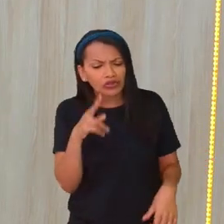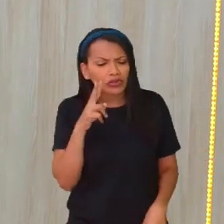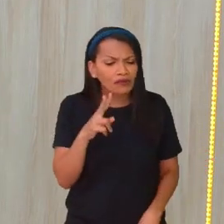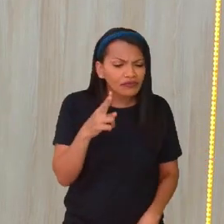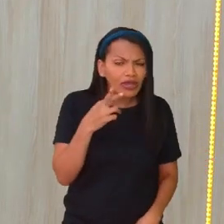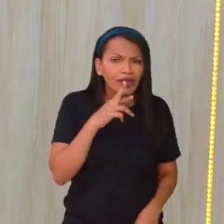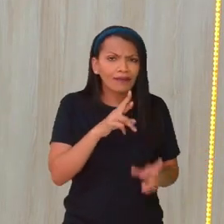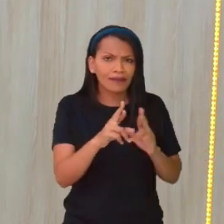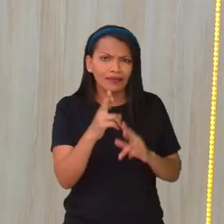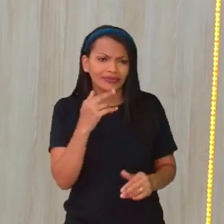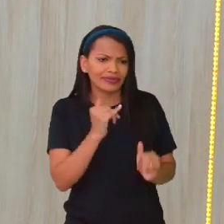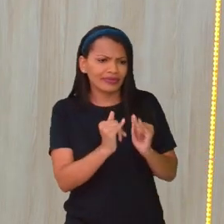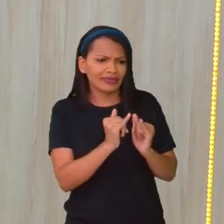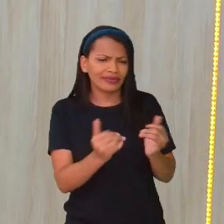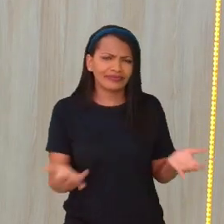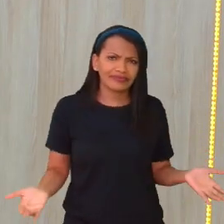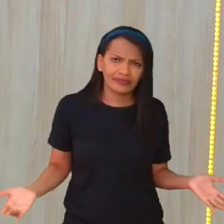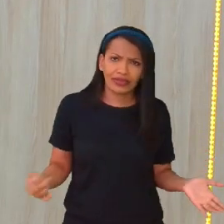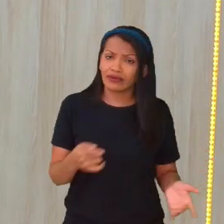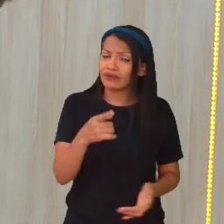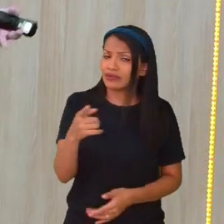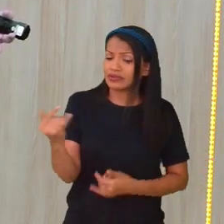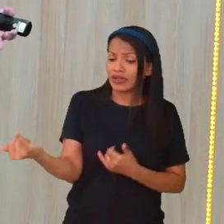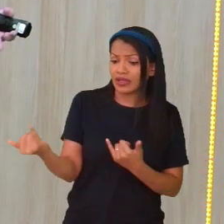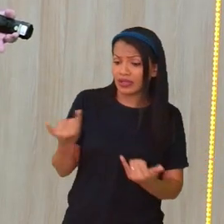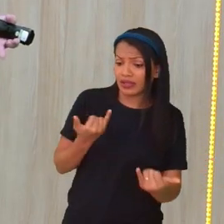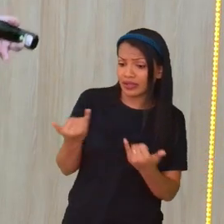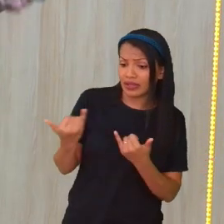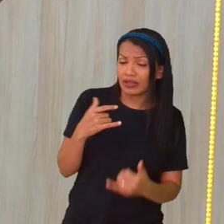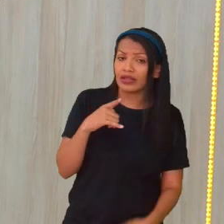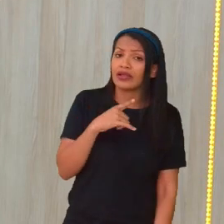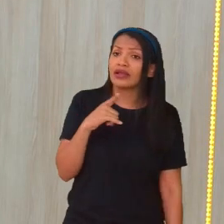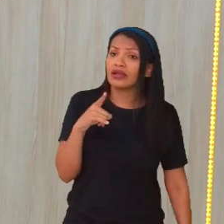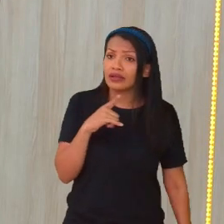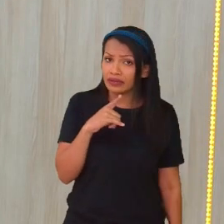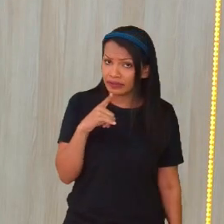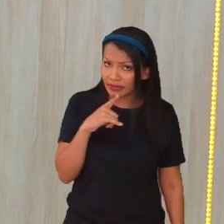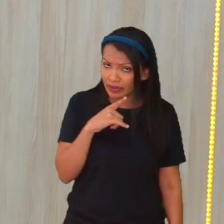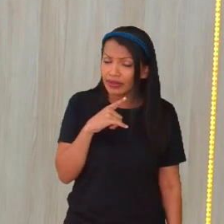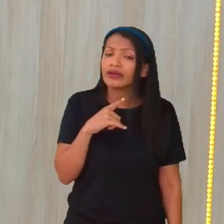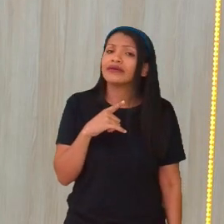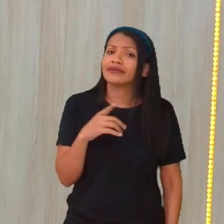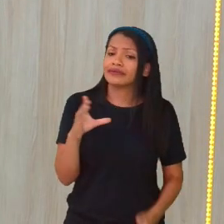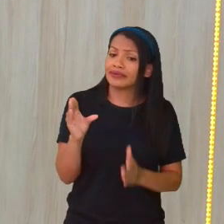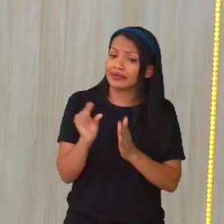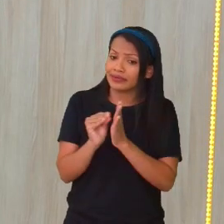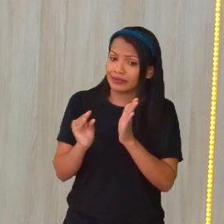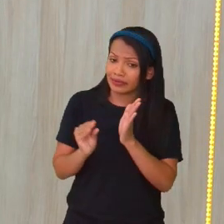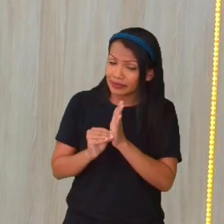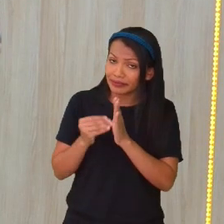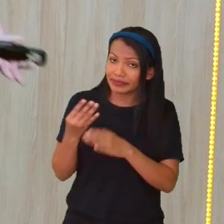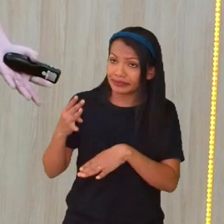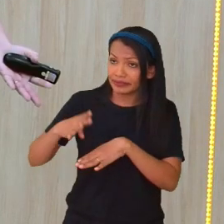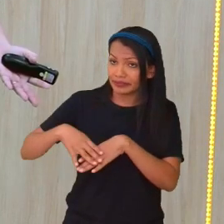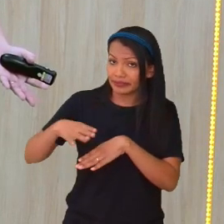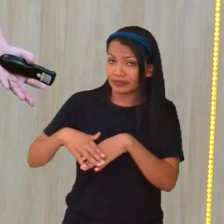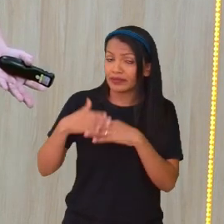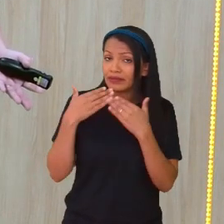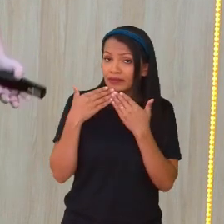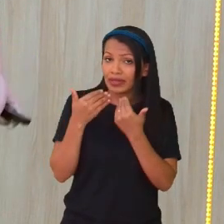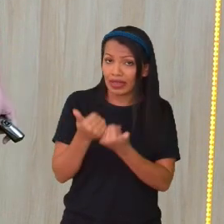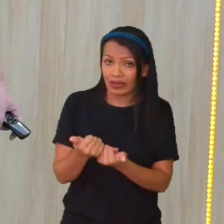na internet? Quanto mais informações você tiver sobre um conteúdo matemático,